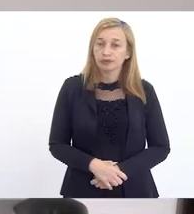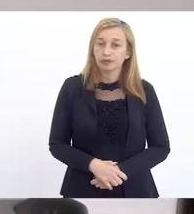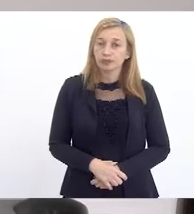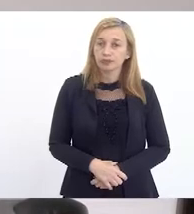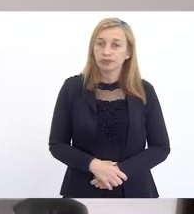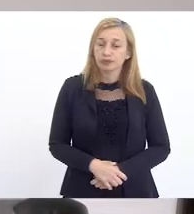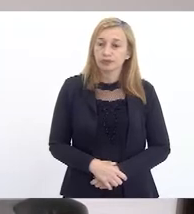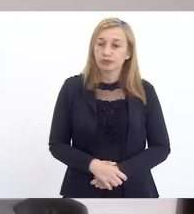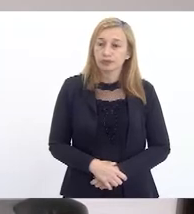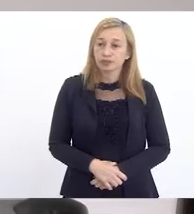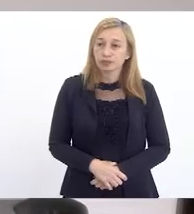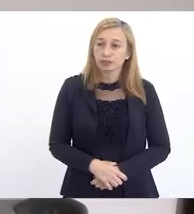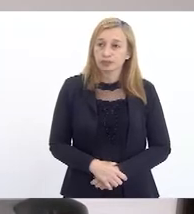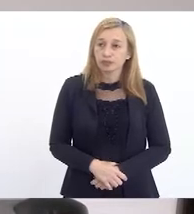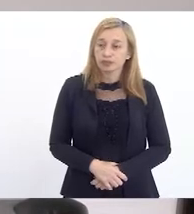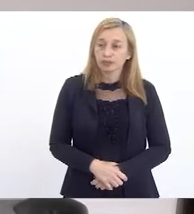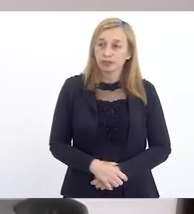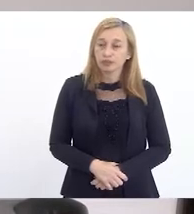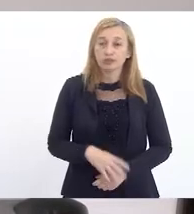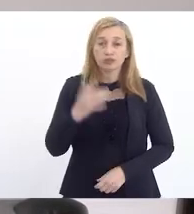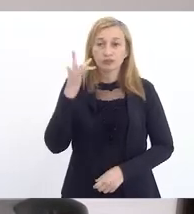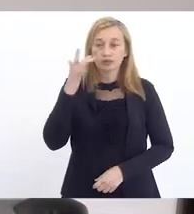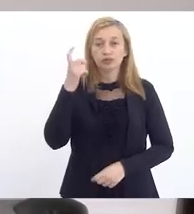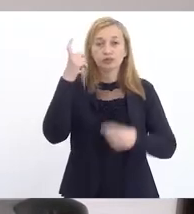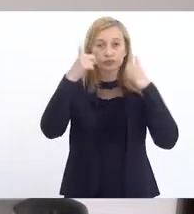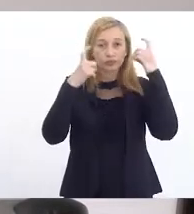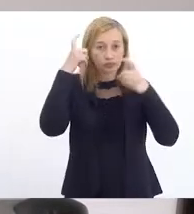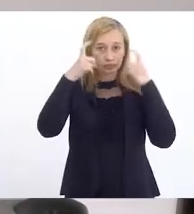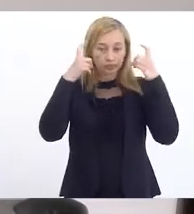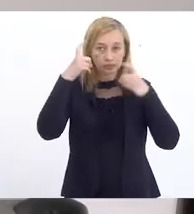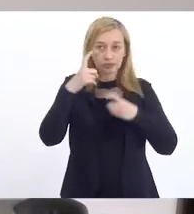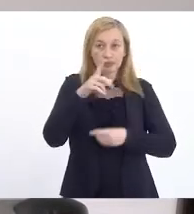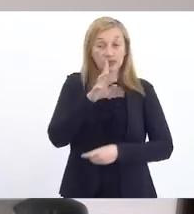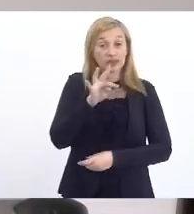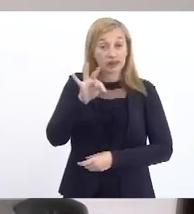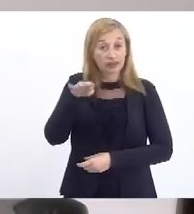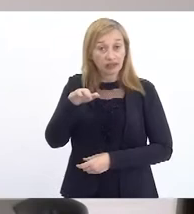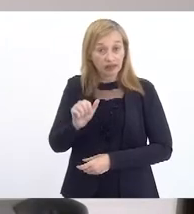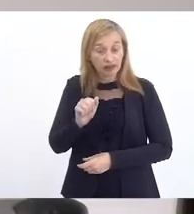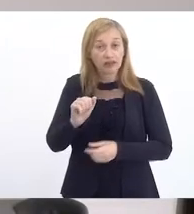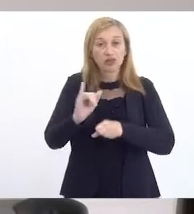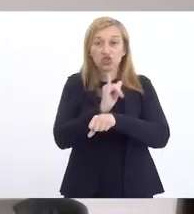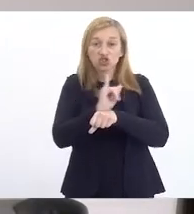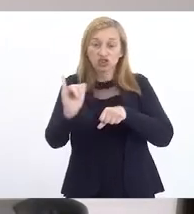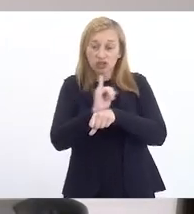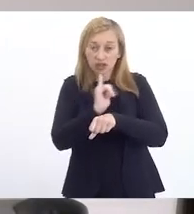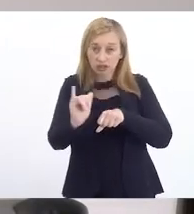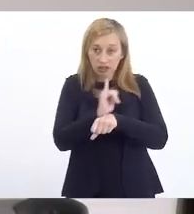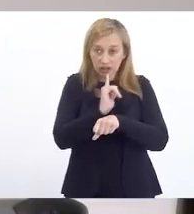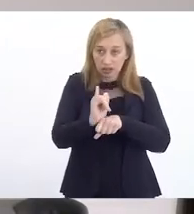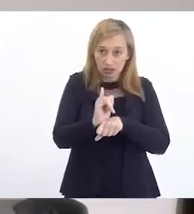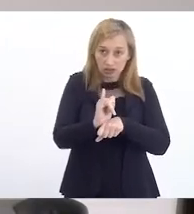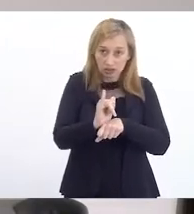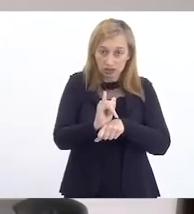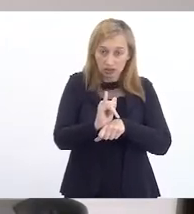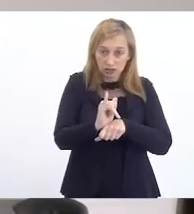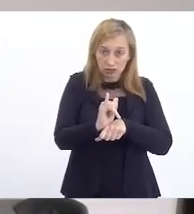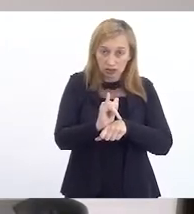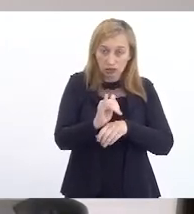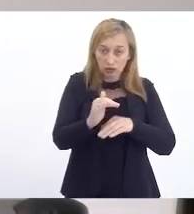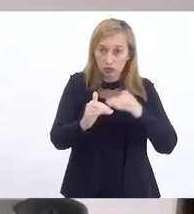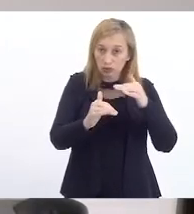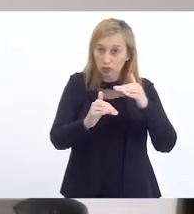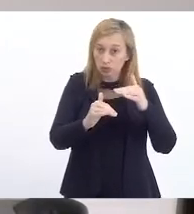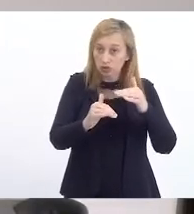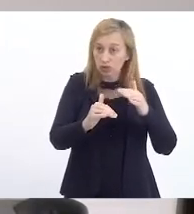Tesouro tem que se preocupar com a receita e com a estratégia da receita aumentar